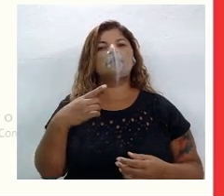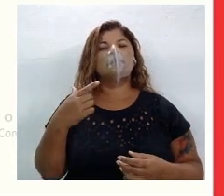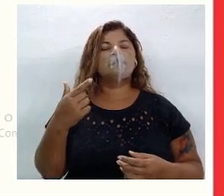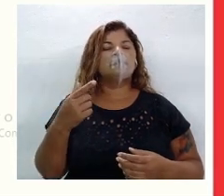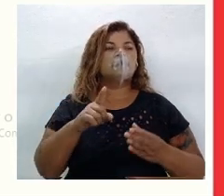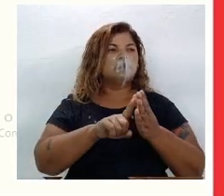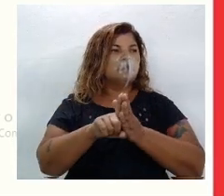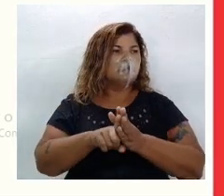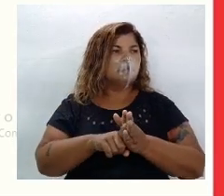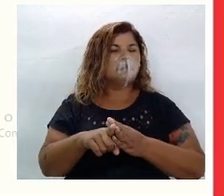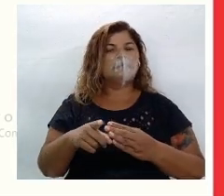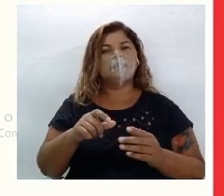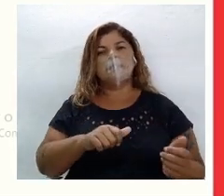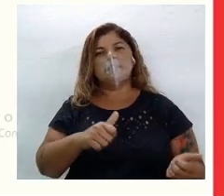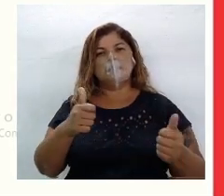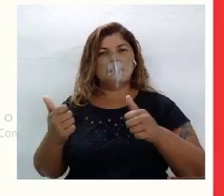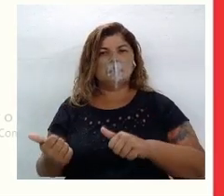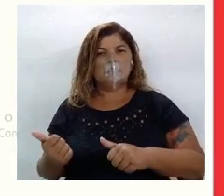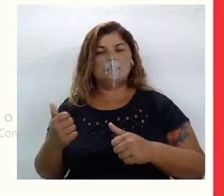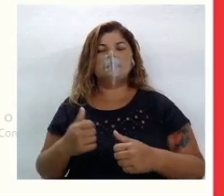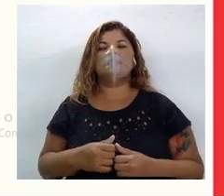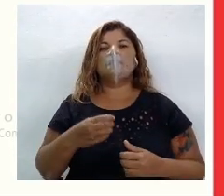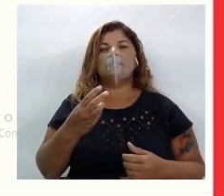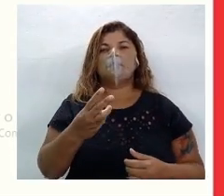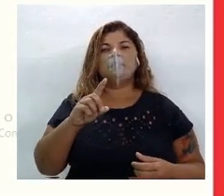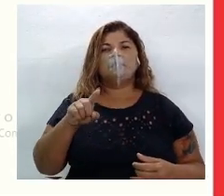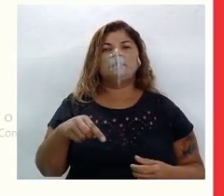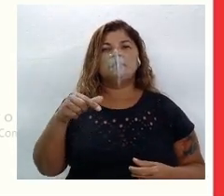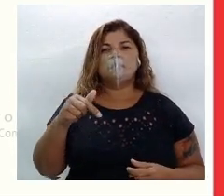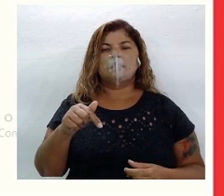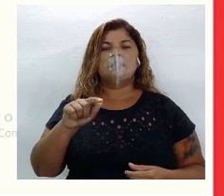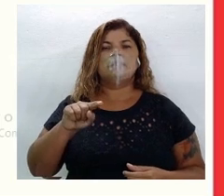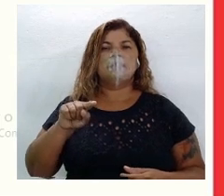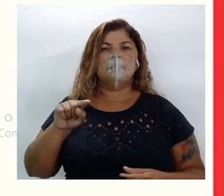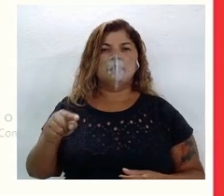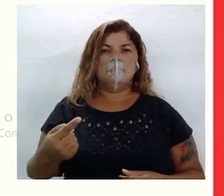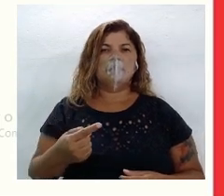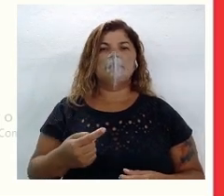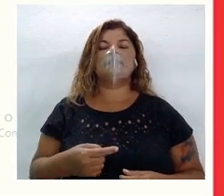ver, os batistas, com 3,7 milhões,